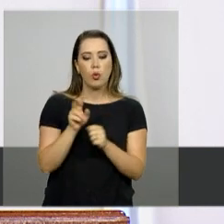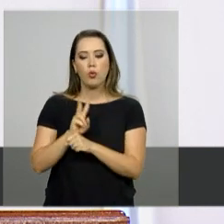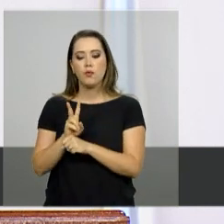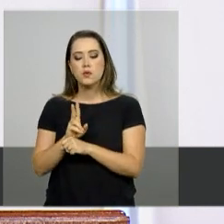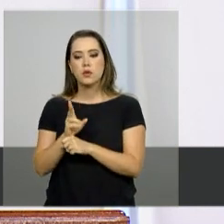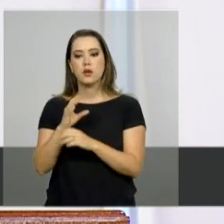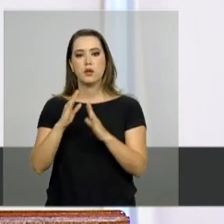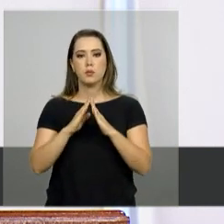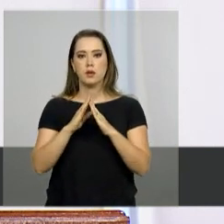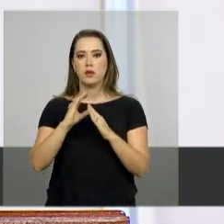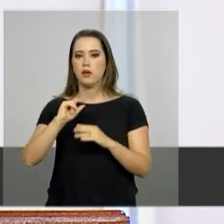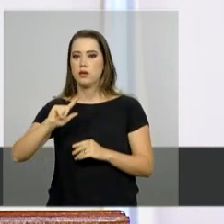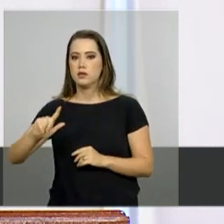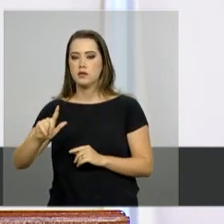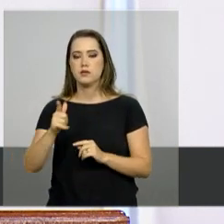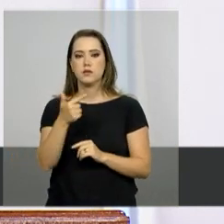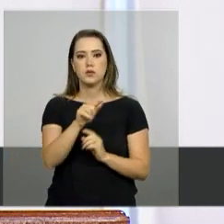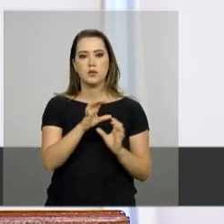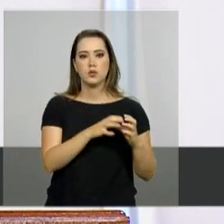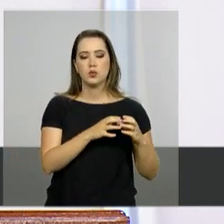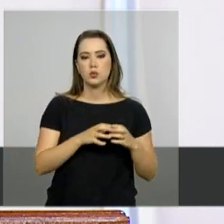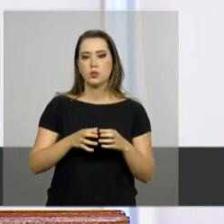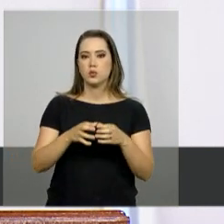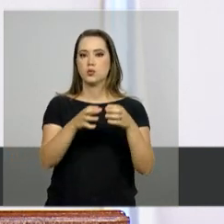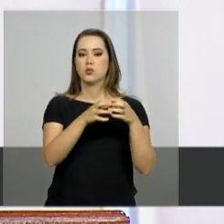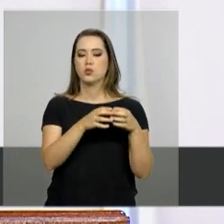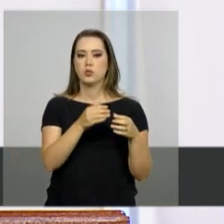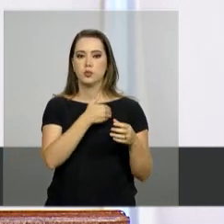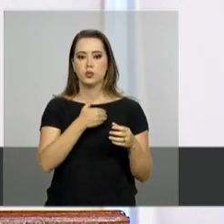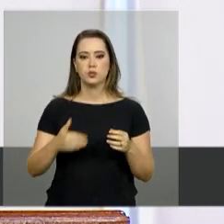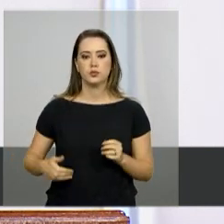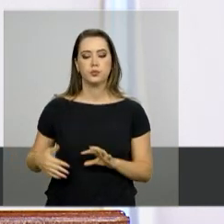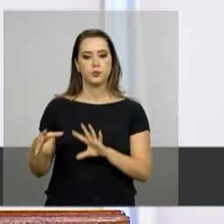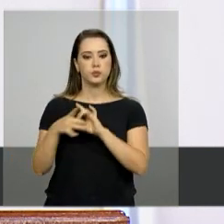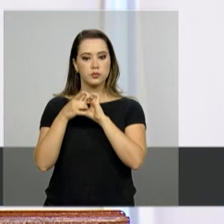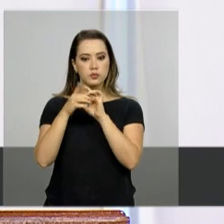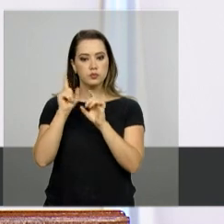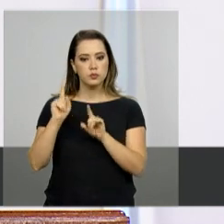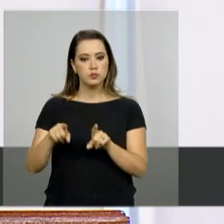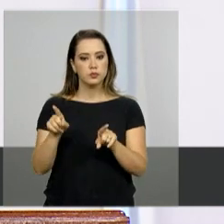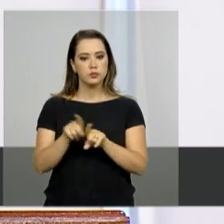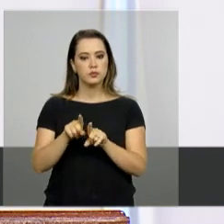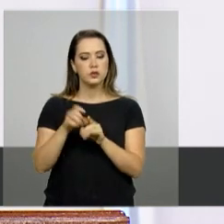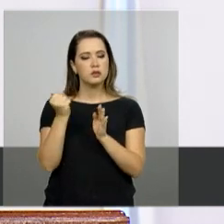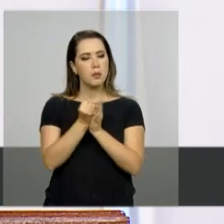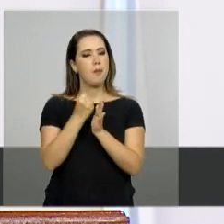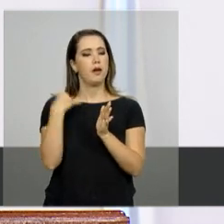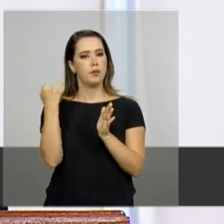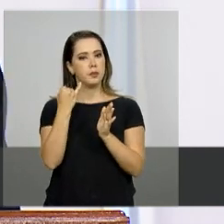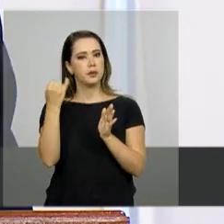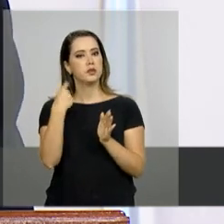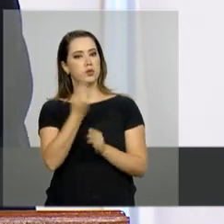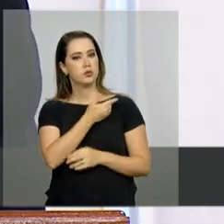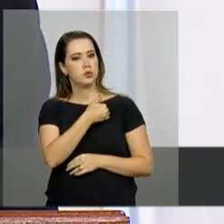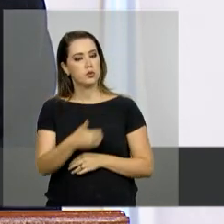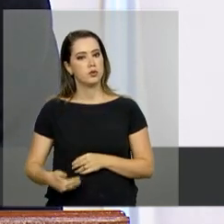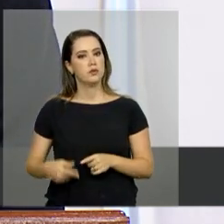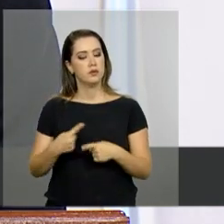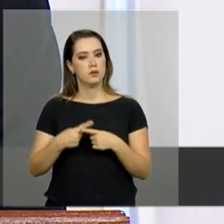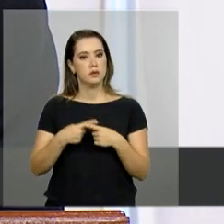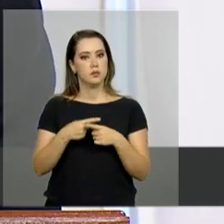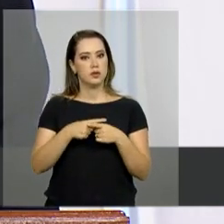por outros órgãos do governo nessa integração tem sido também uma marca do nosso governo porque nós temos